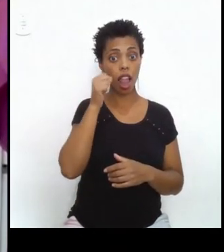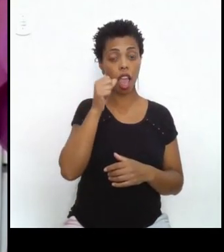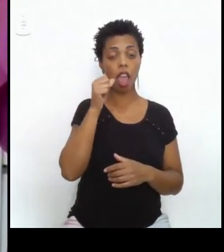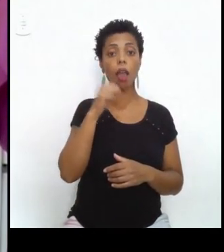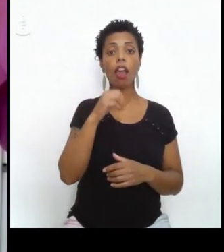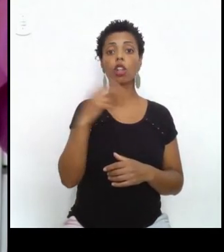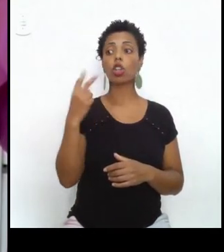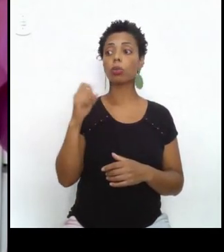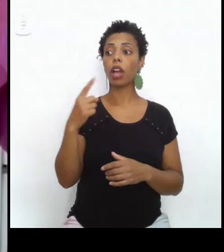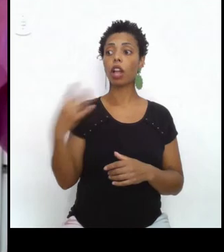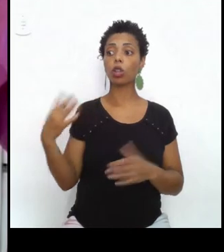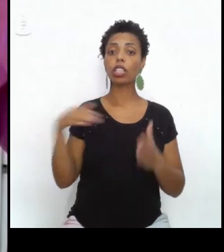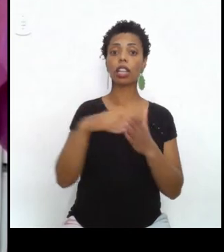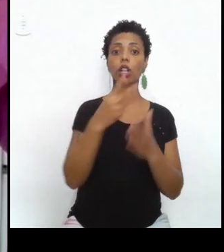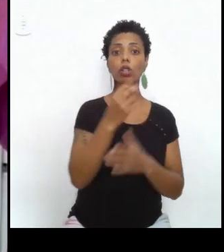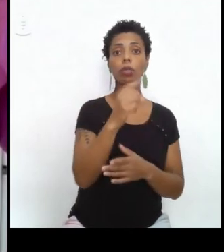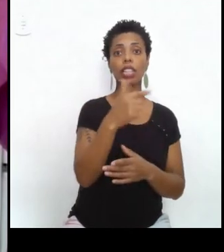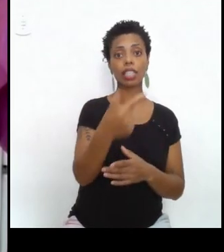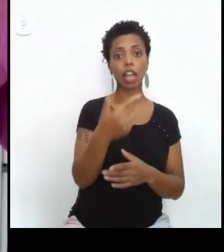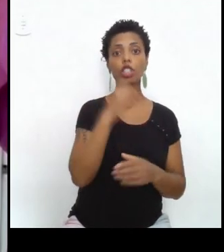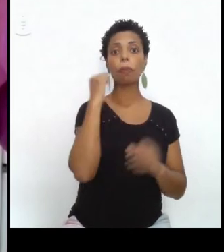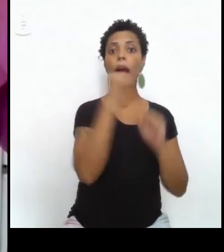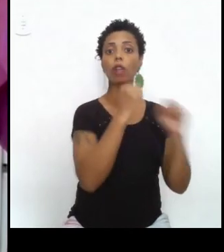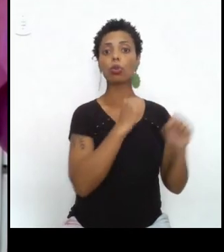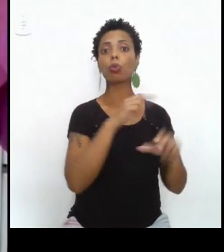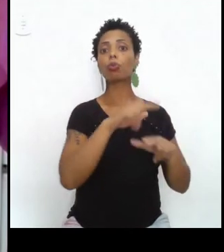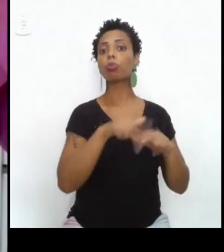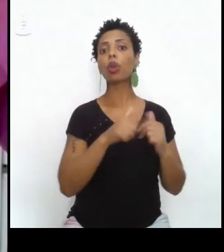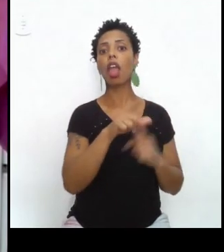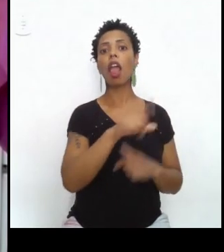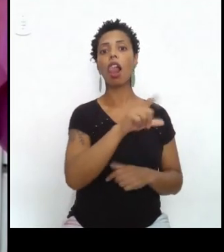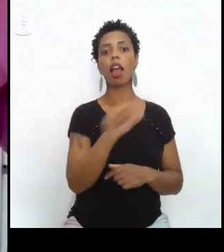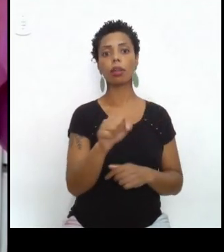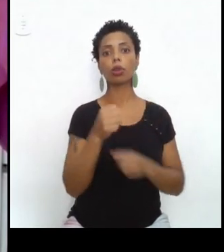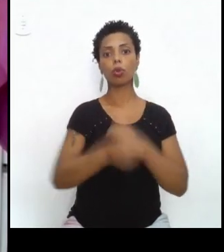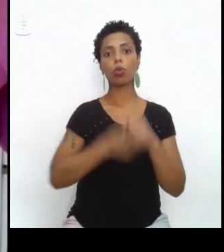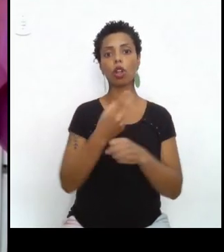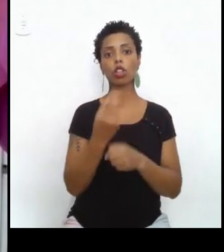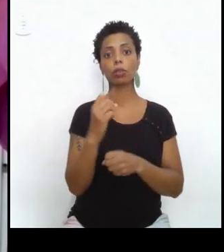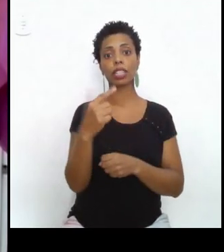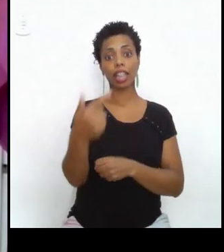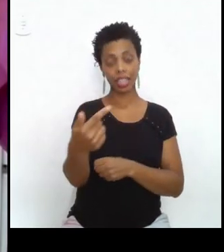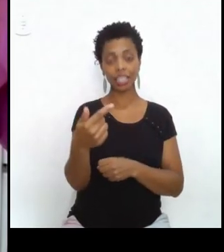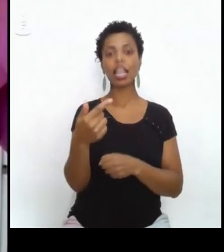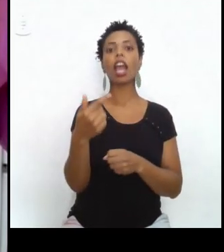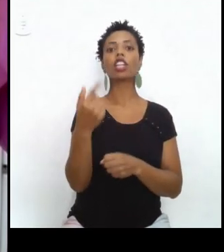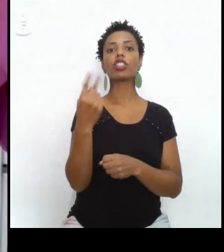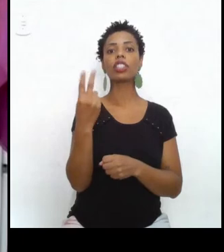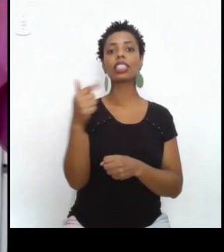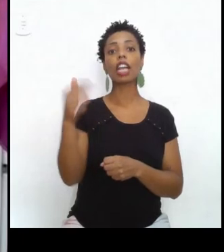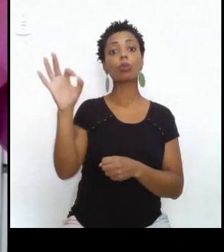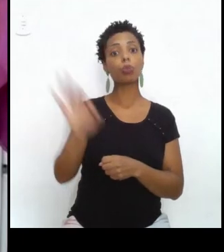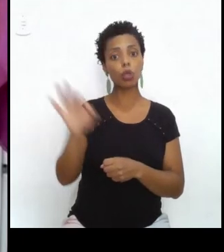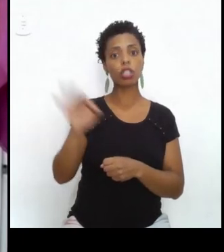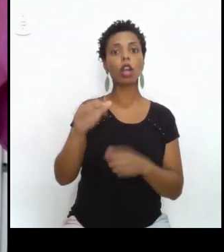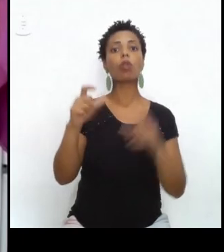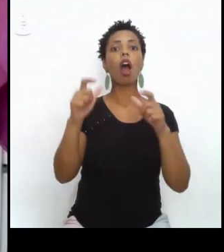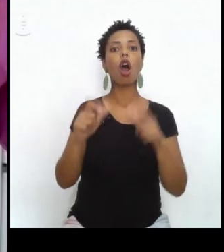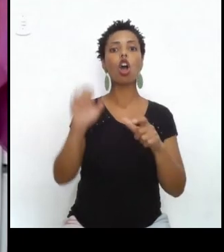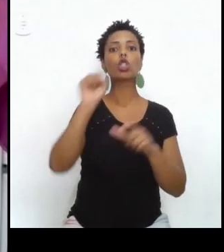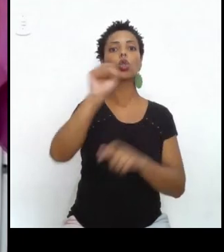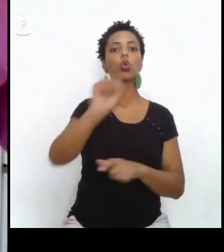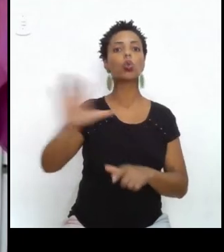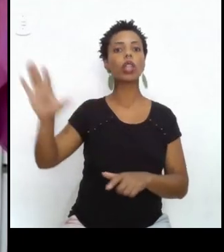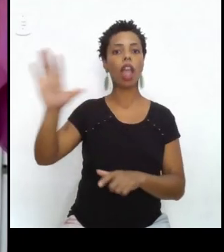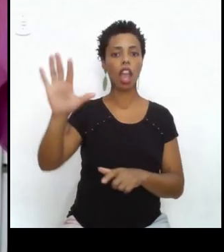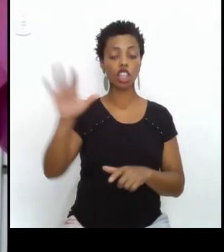fato de serem leve no ano de 2017 37 por cento das mortes ocorreram na região Sudeste e essas violências se manifestam de